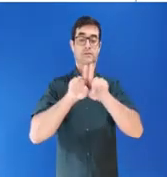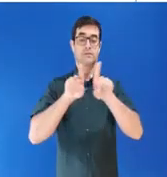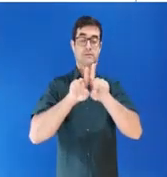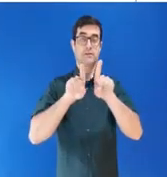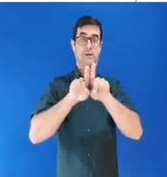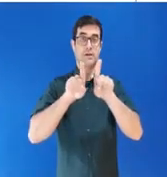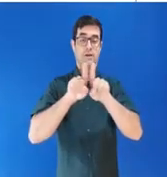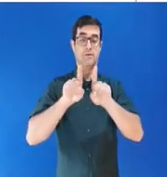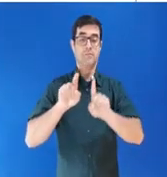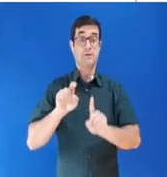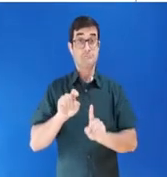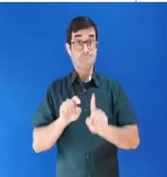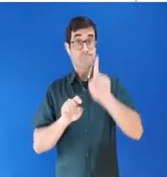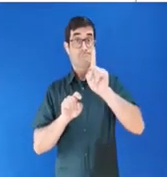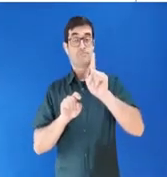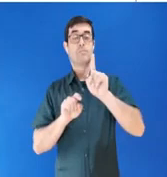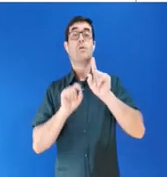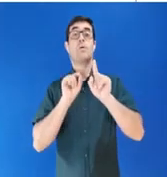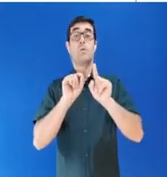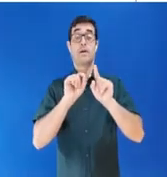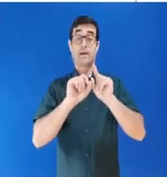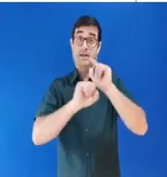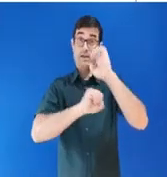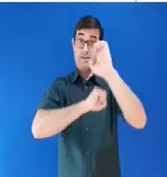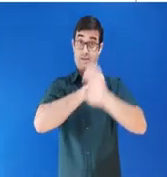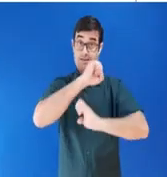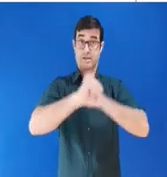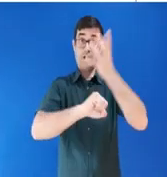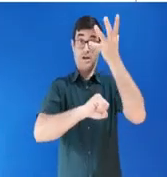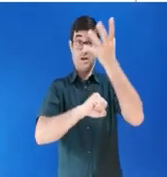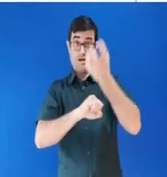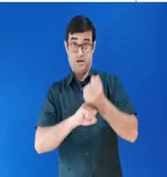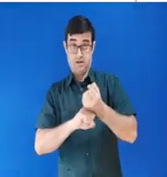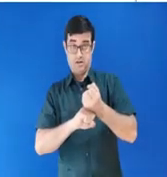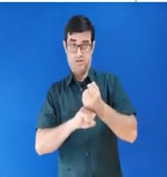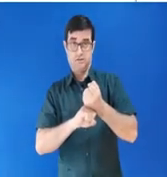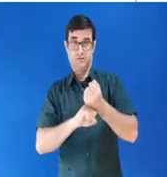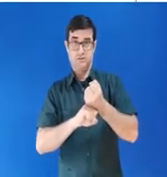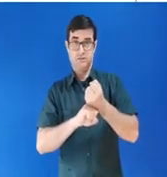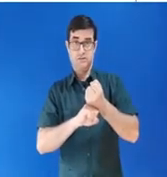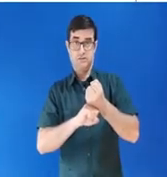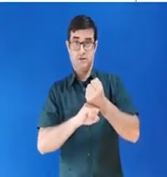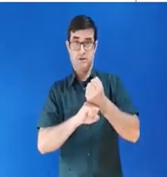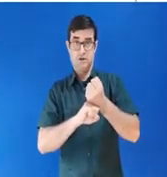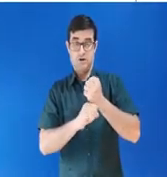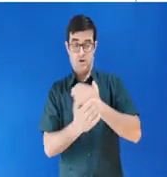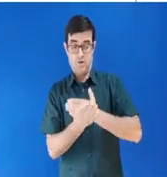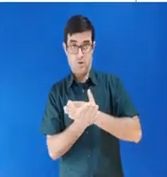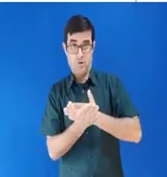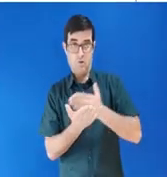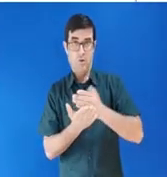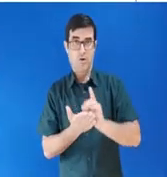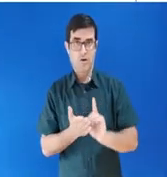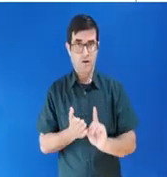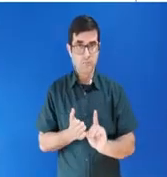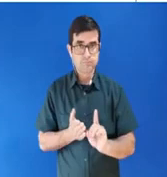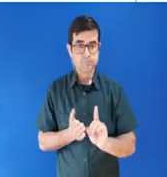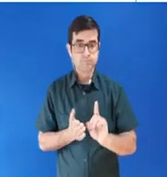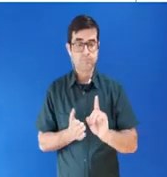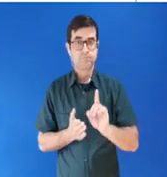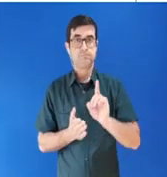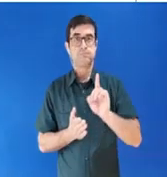efetiva. Como está aumentando de baixo para cima, eu posso dizer que a carga